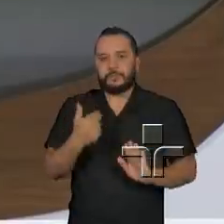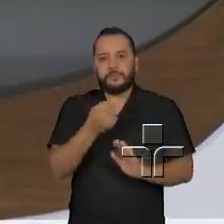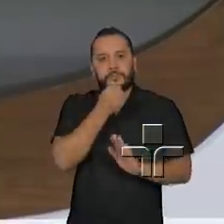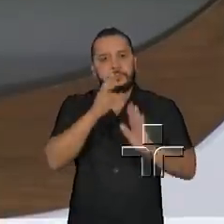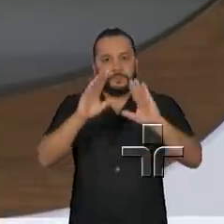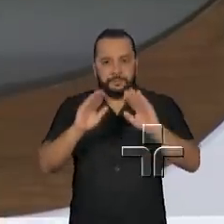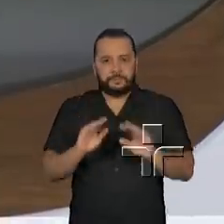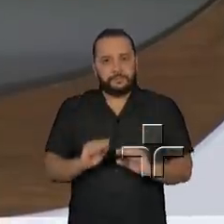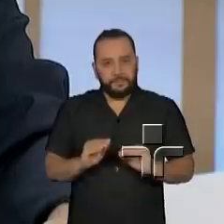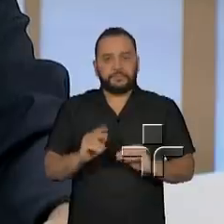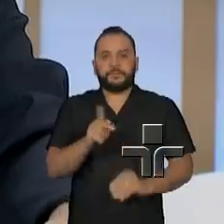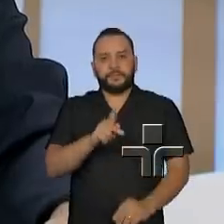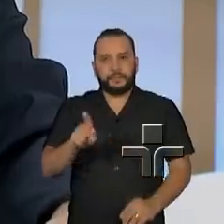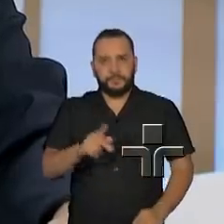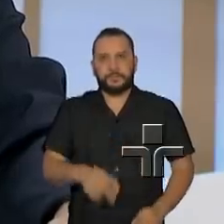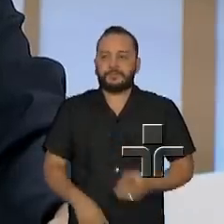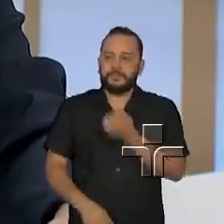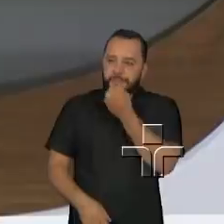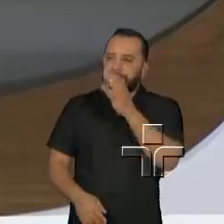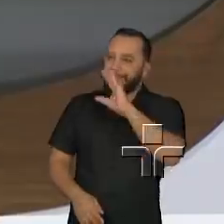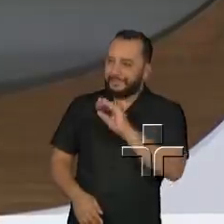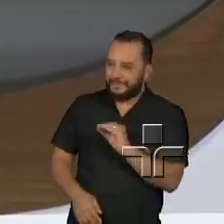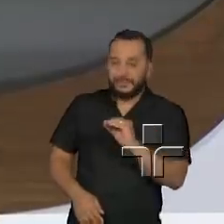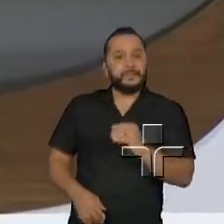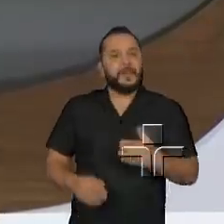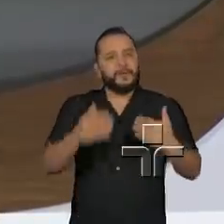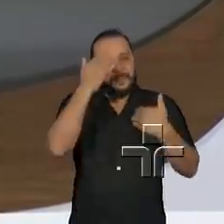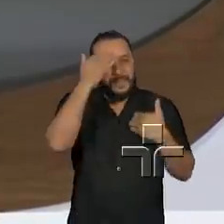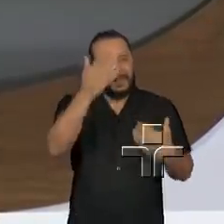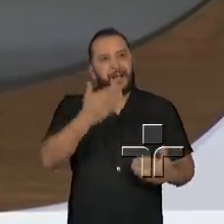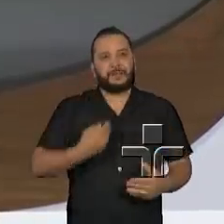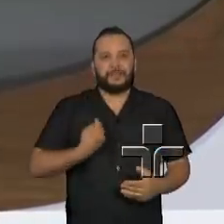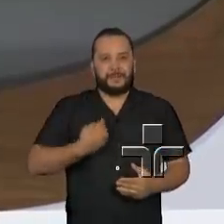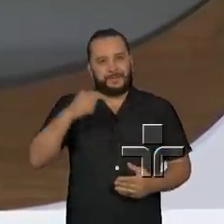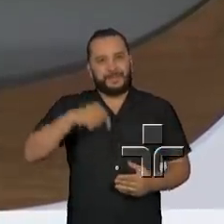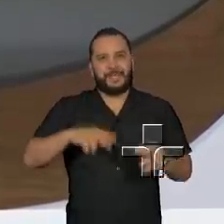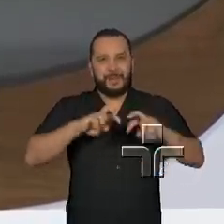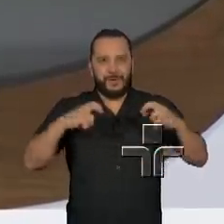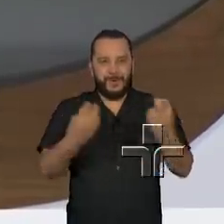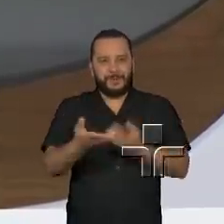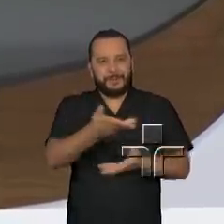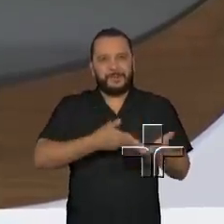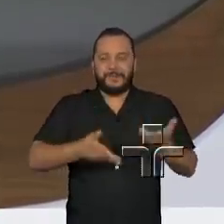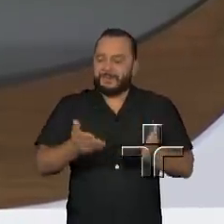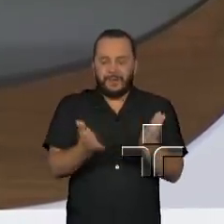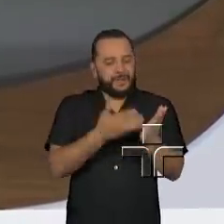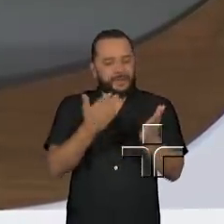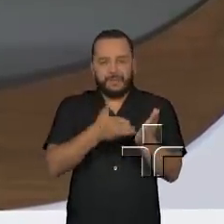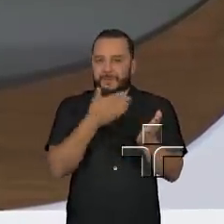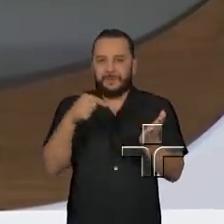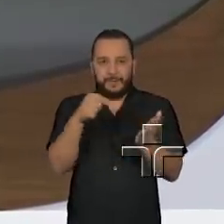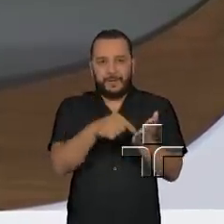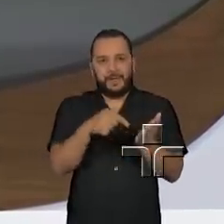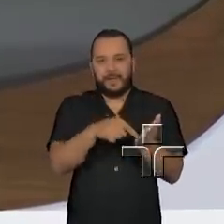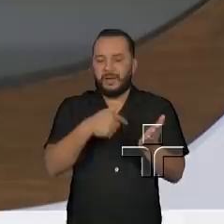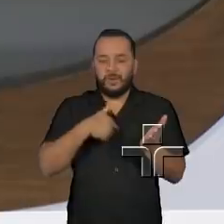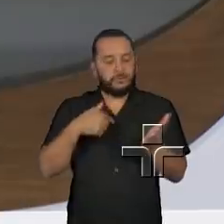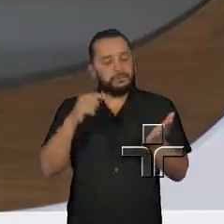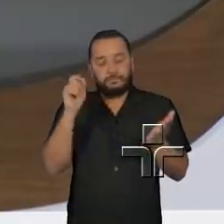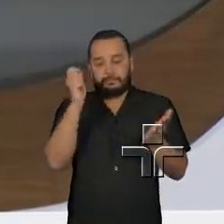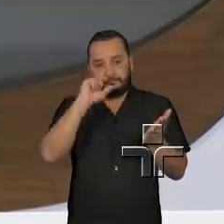noite, professor. Boa noite, Daniela. Muitíssimo obrigado pela presença no Roda hoje. Eu achei o livro absolutamente